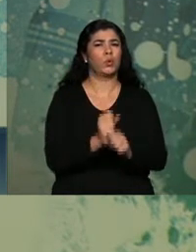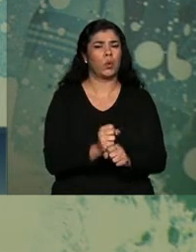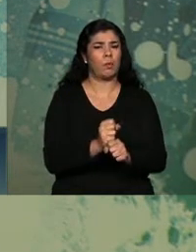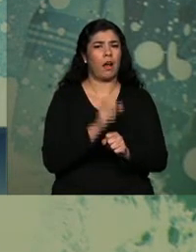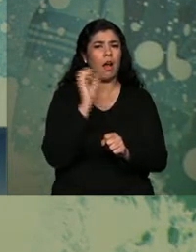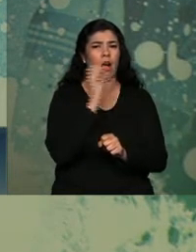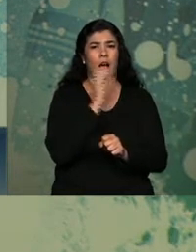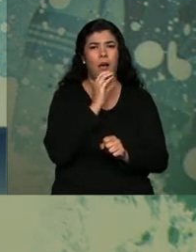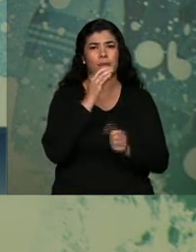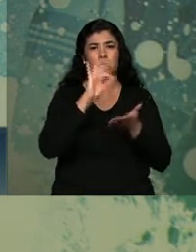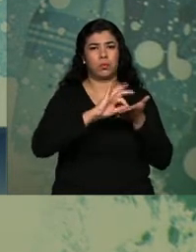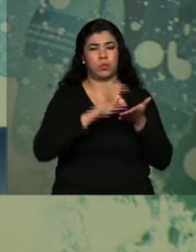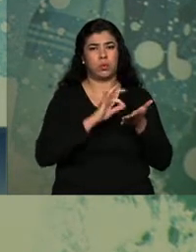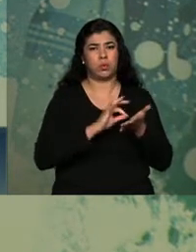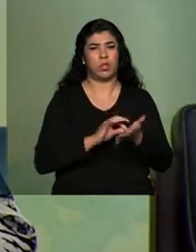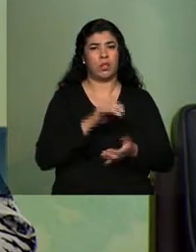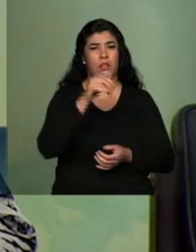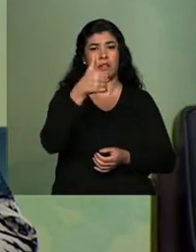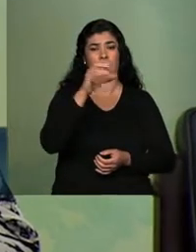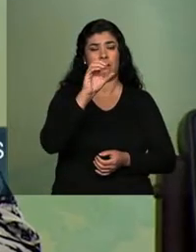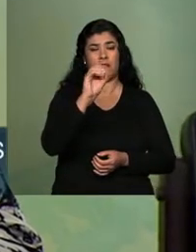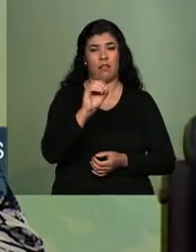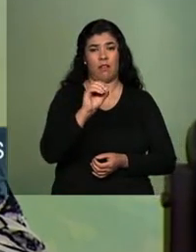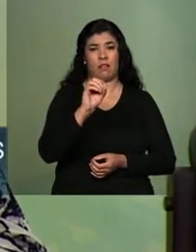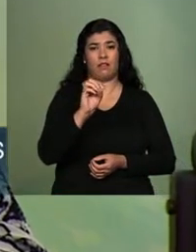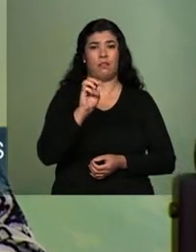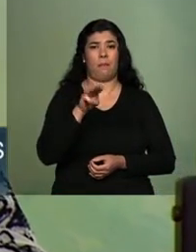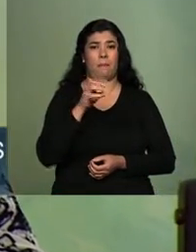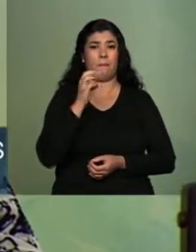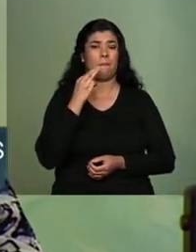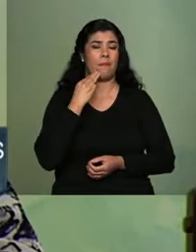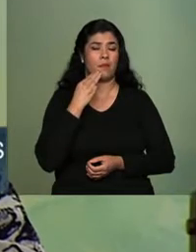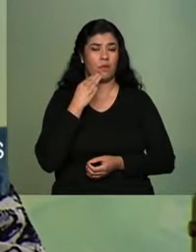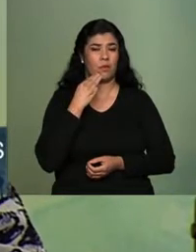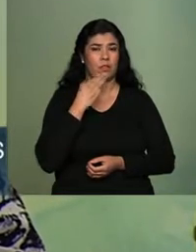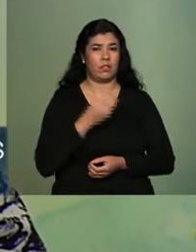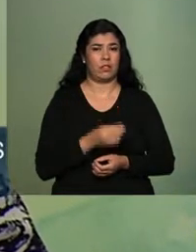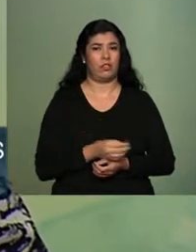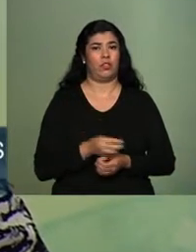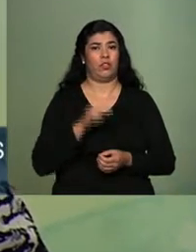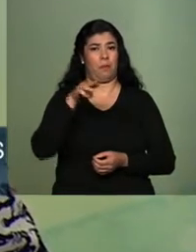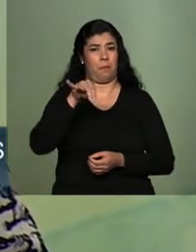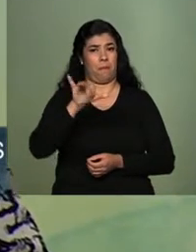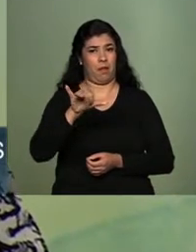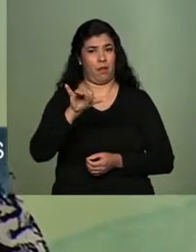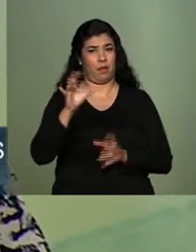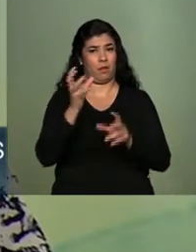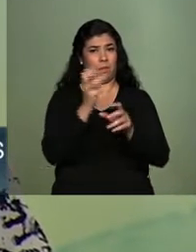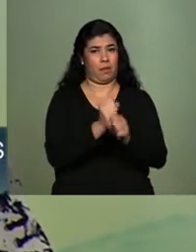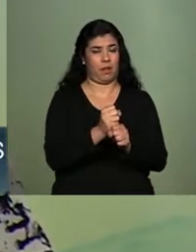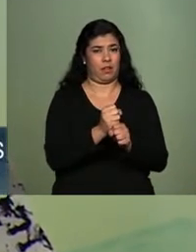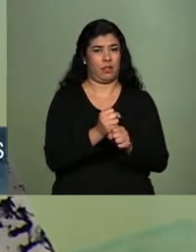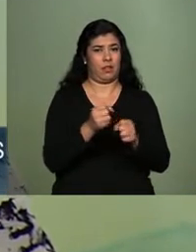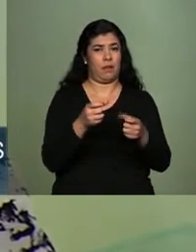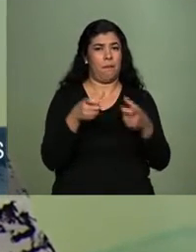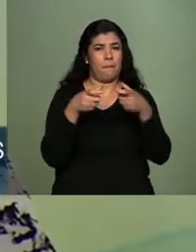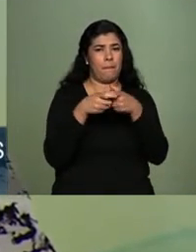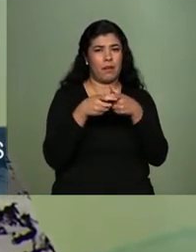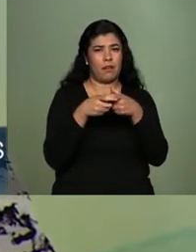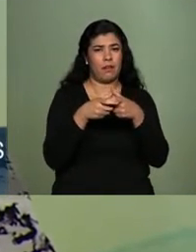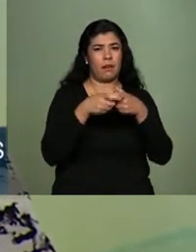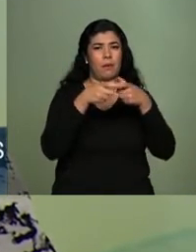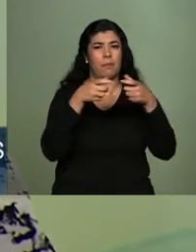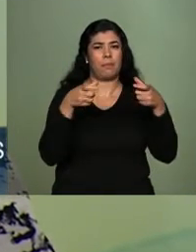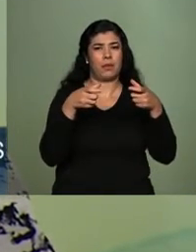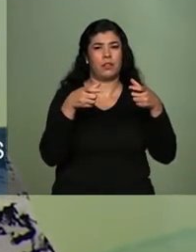milhões de micro, pequenas empresas e MEI. E aí, presidente, vem um